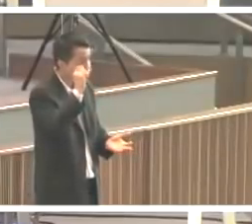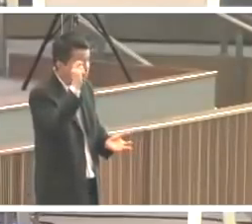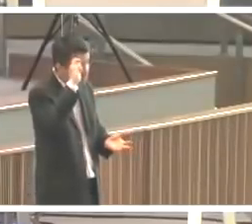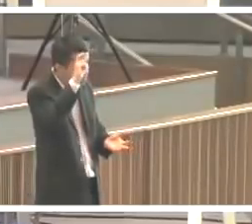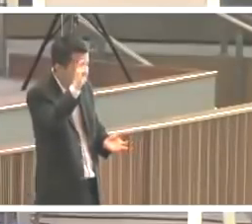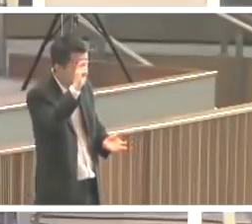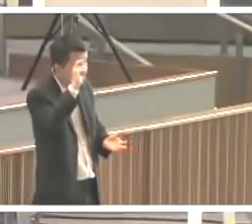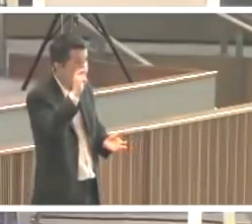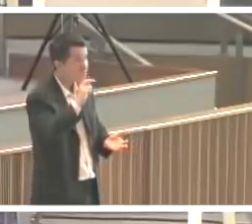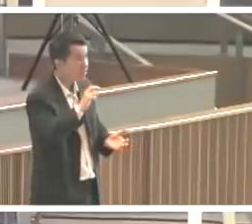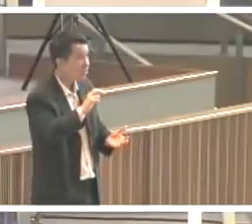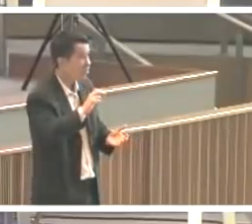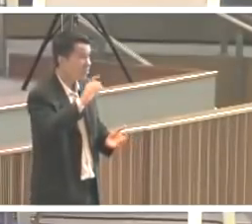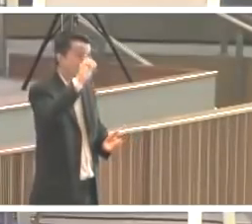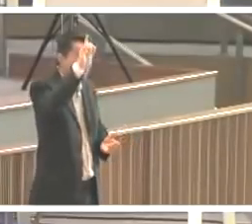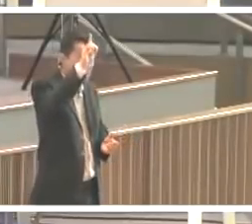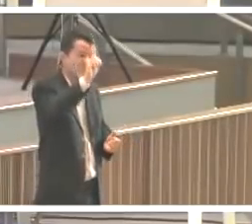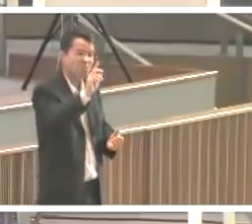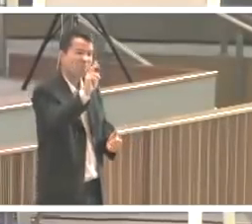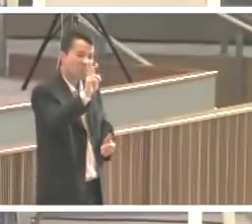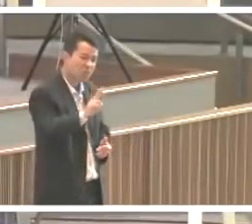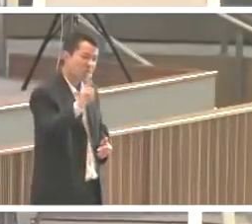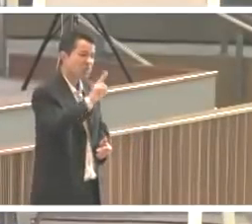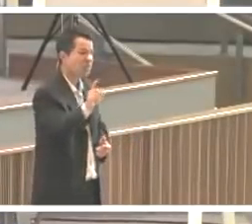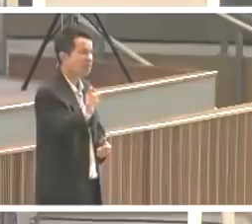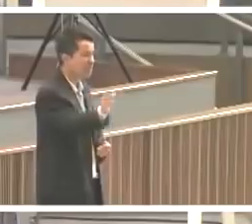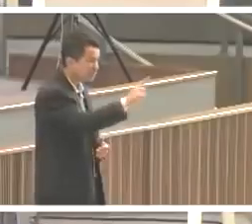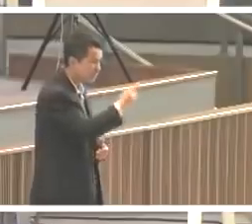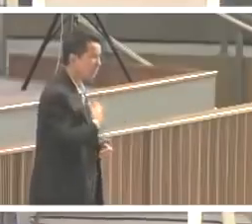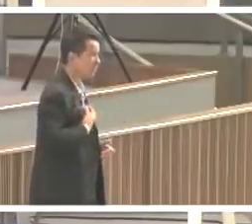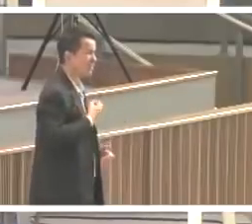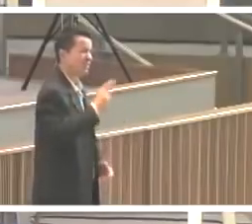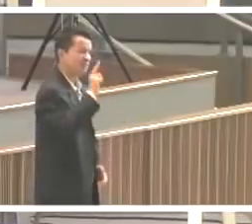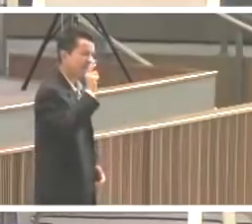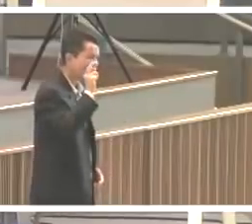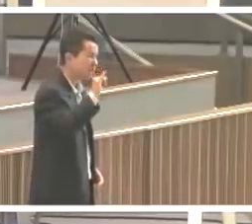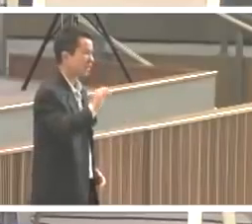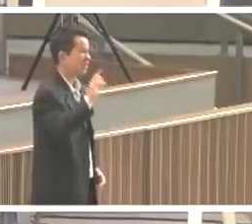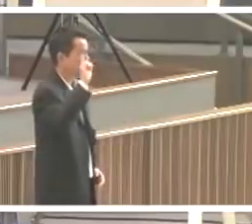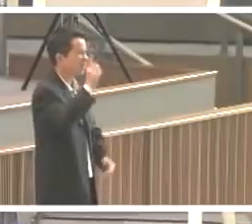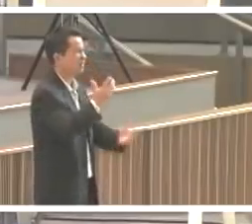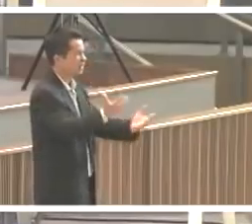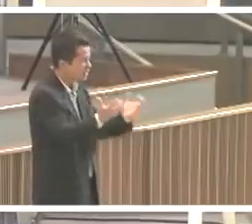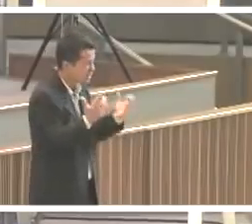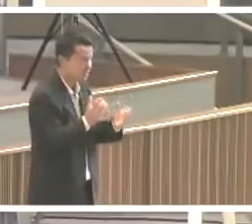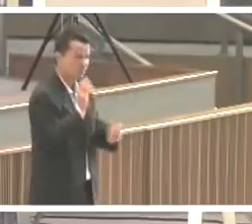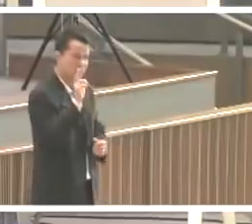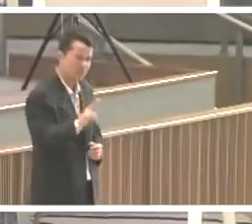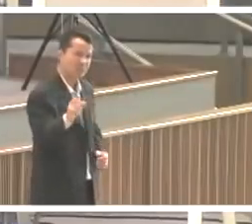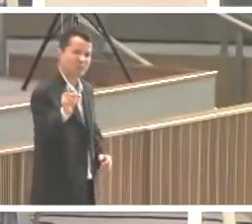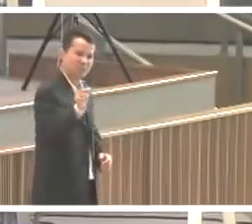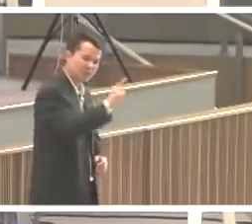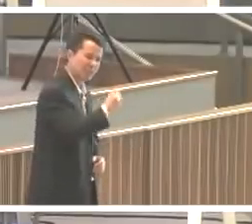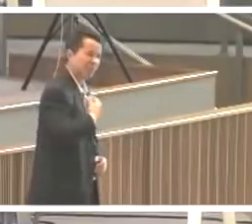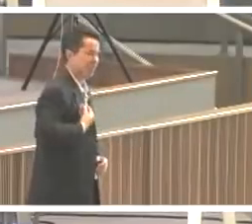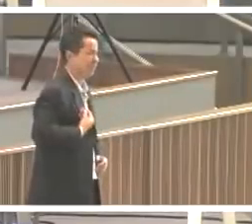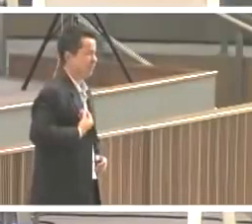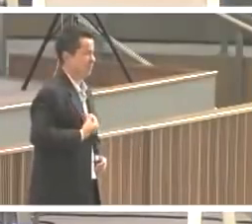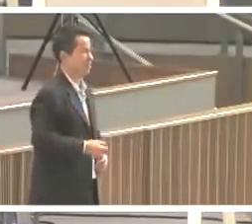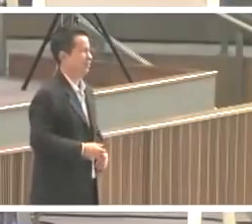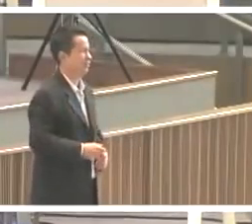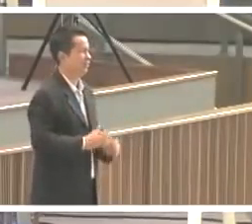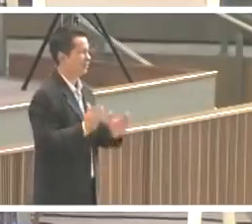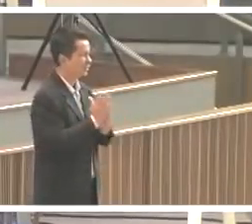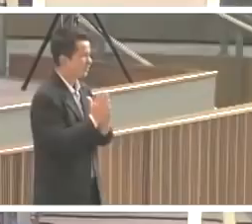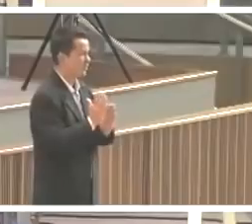uma bênção de Deus nessa terra. E são úteis do jeitinho que elas são. Louvado seja